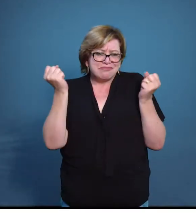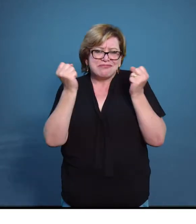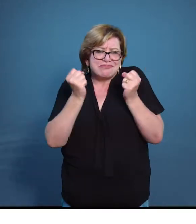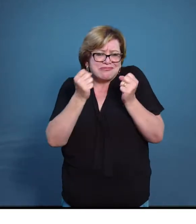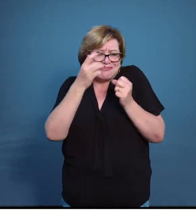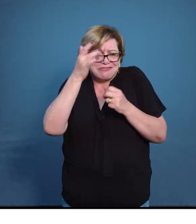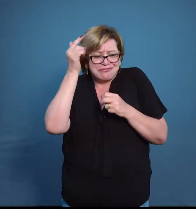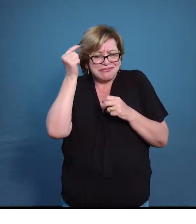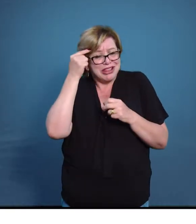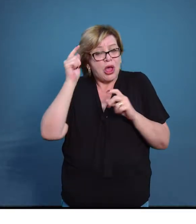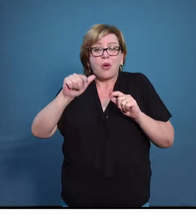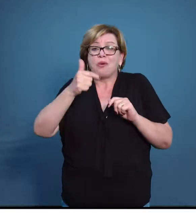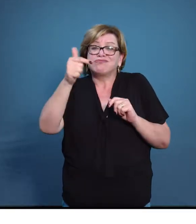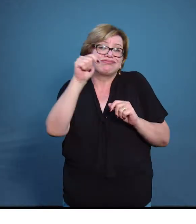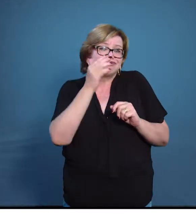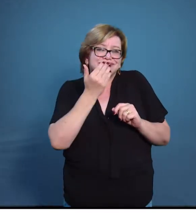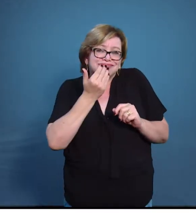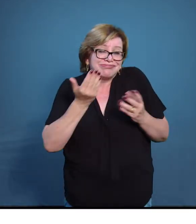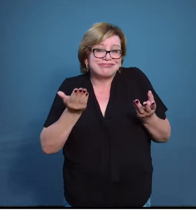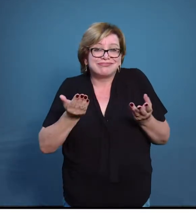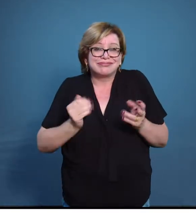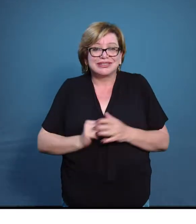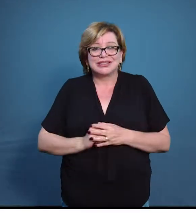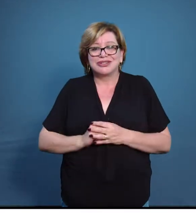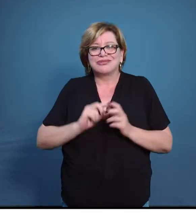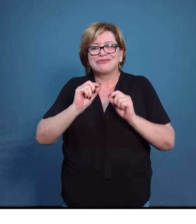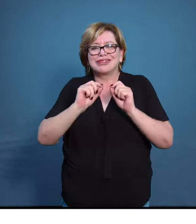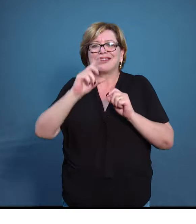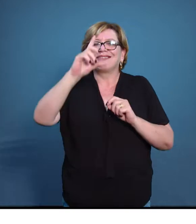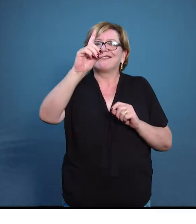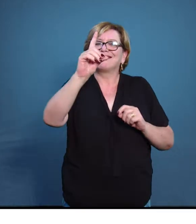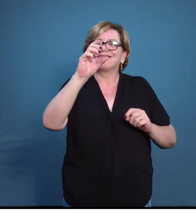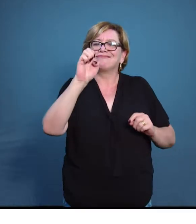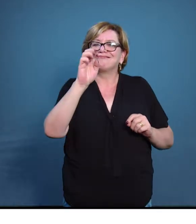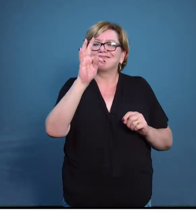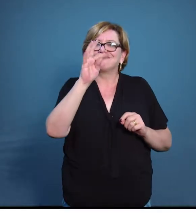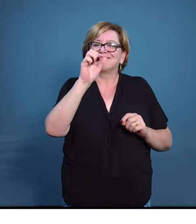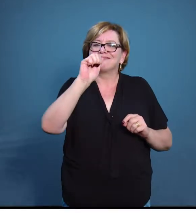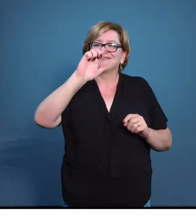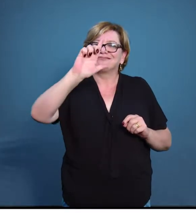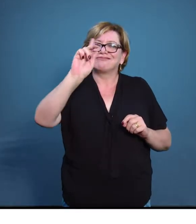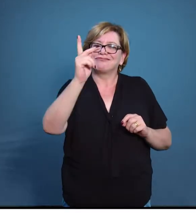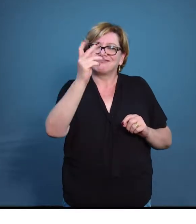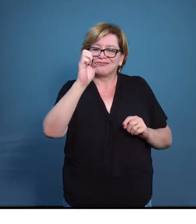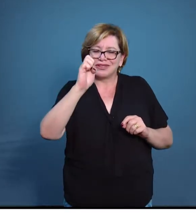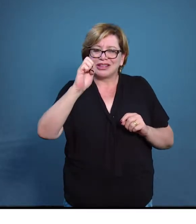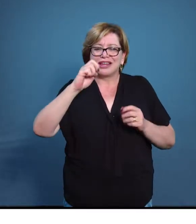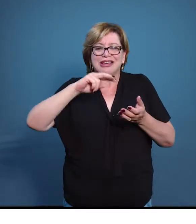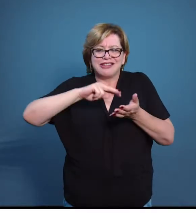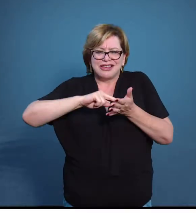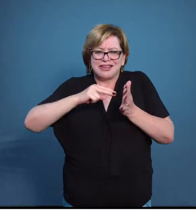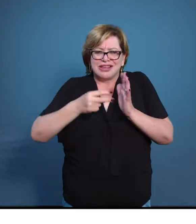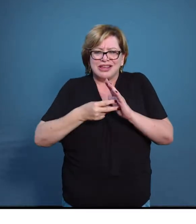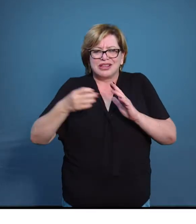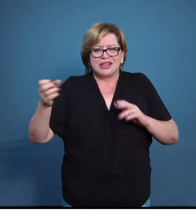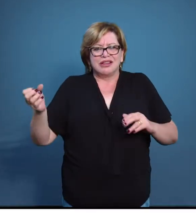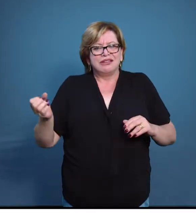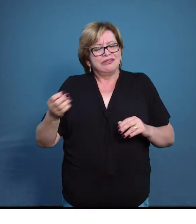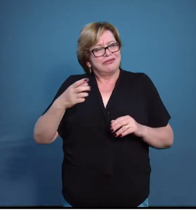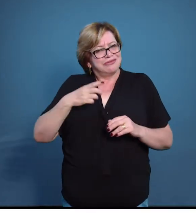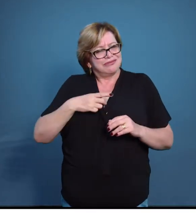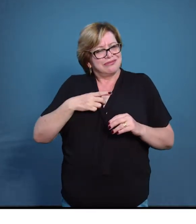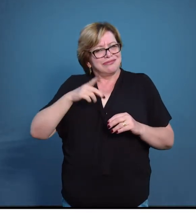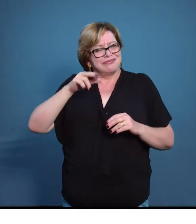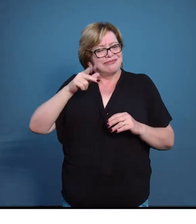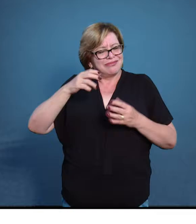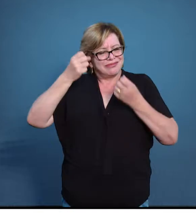alimento. Então, esse detalhe da obra, ele vai começar as ressignificações que eu falava no princípio